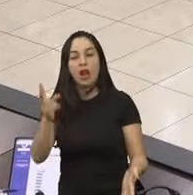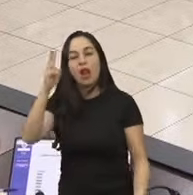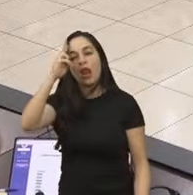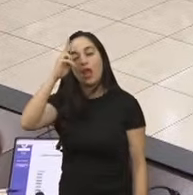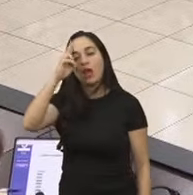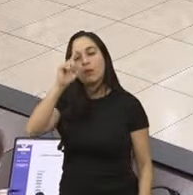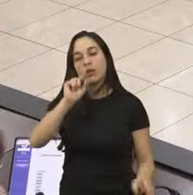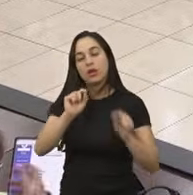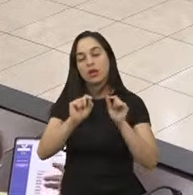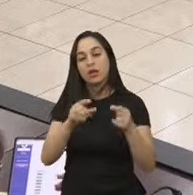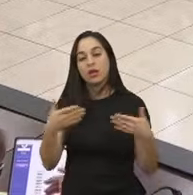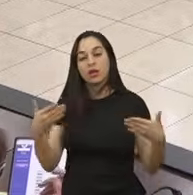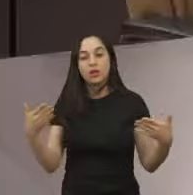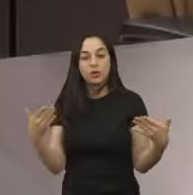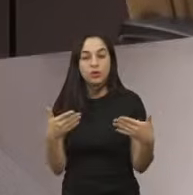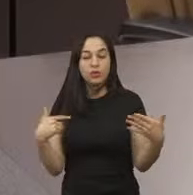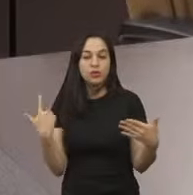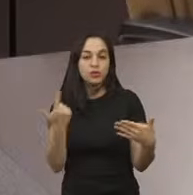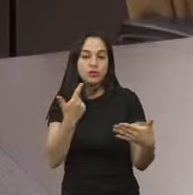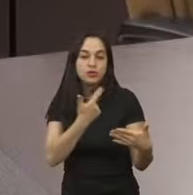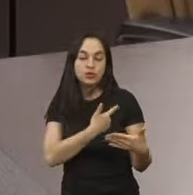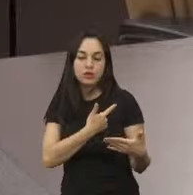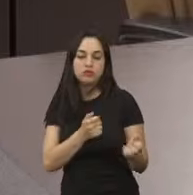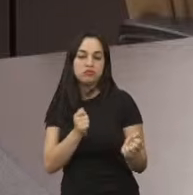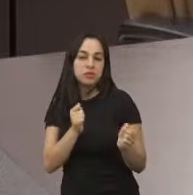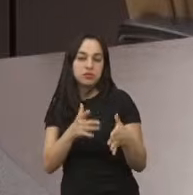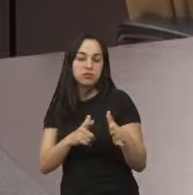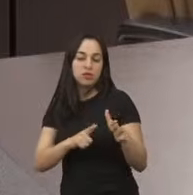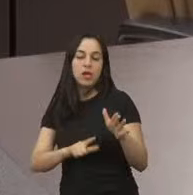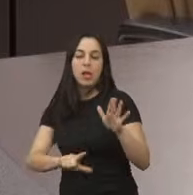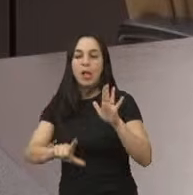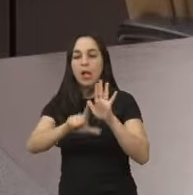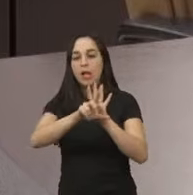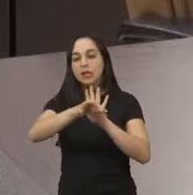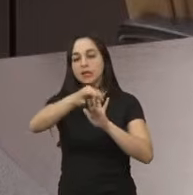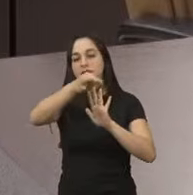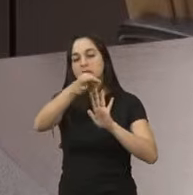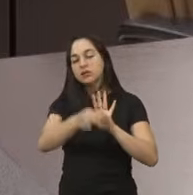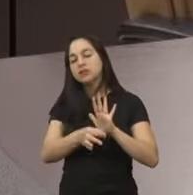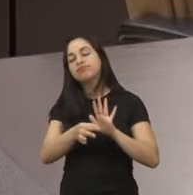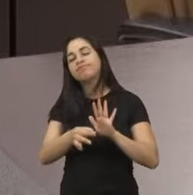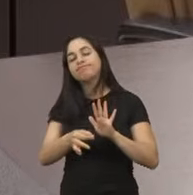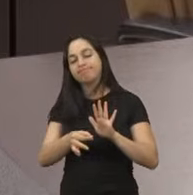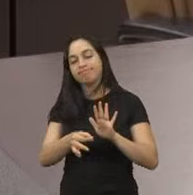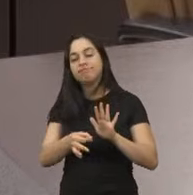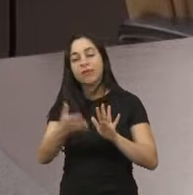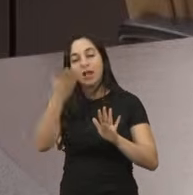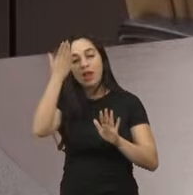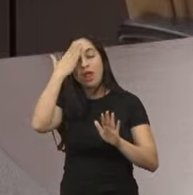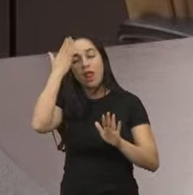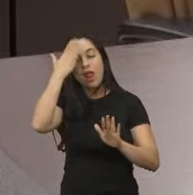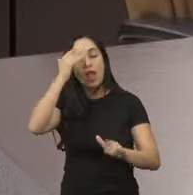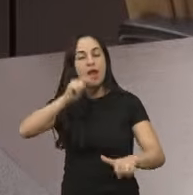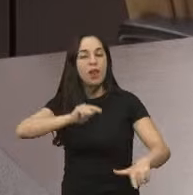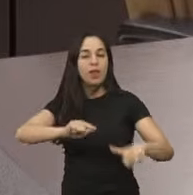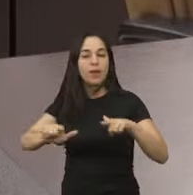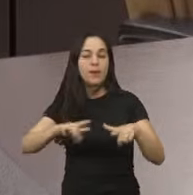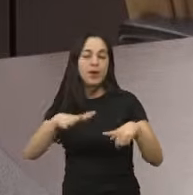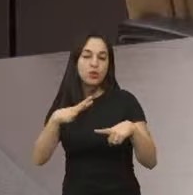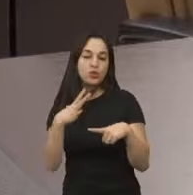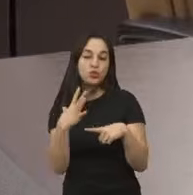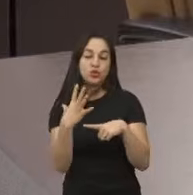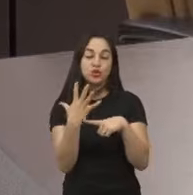Lembrando que hoje estamos dando um passo legal, principalmente para reconhecer o trabalho artístico